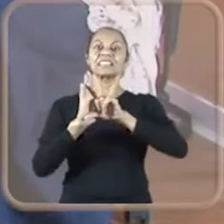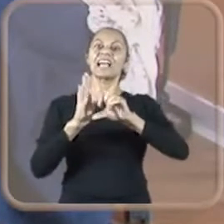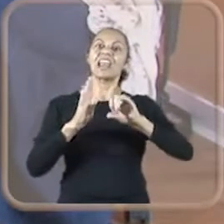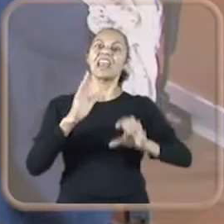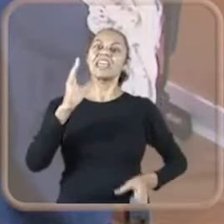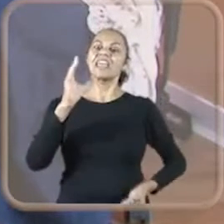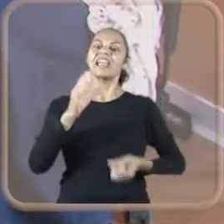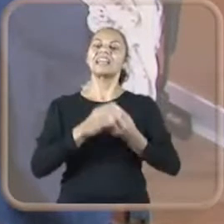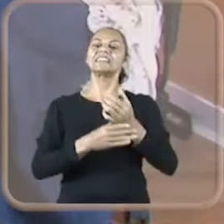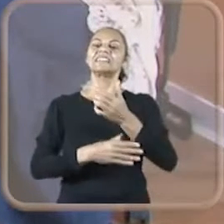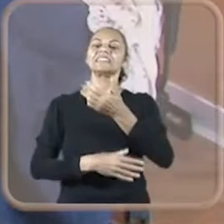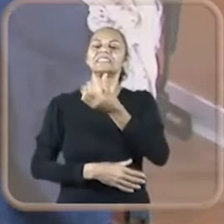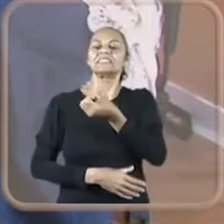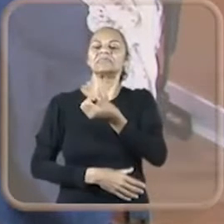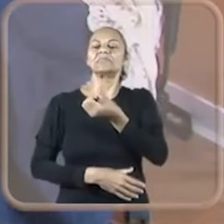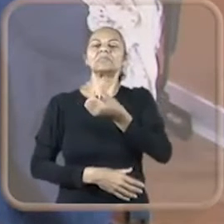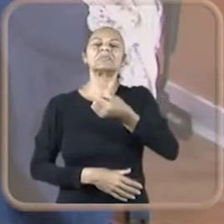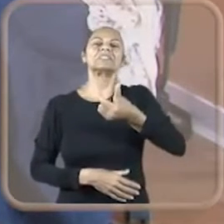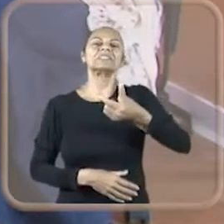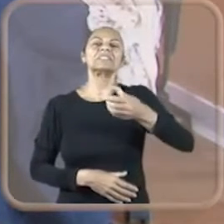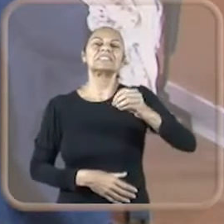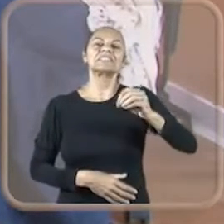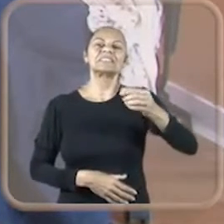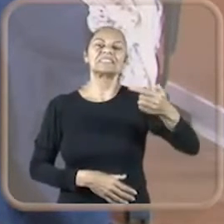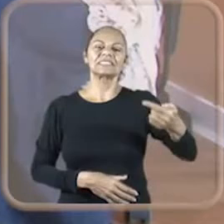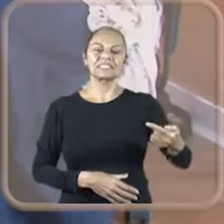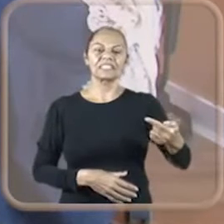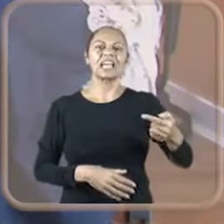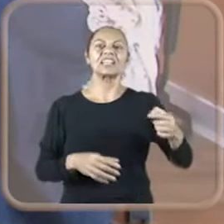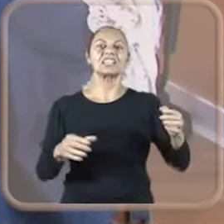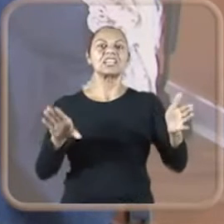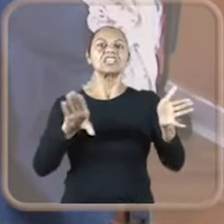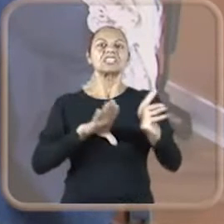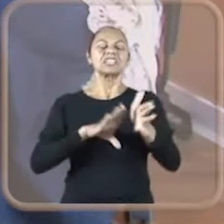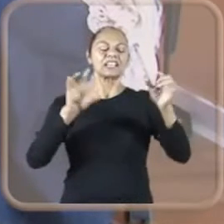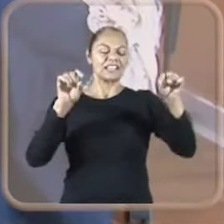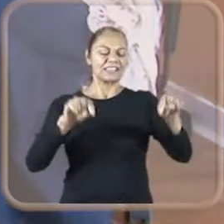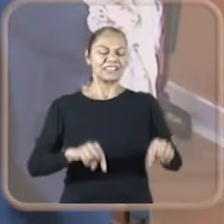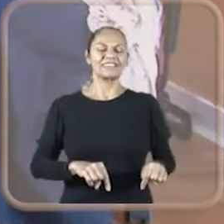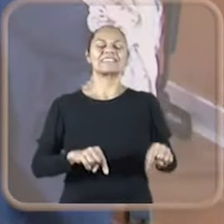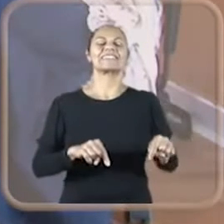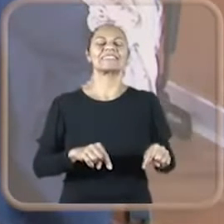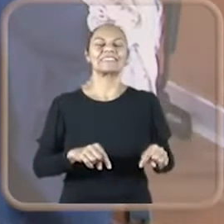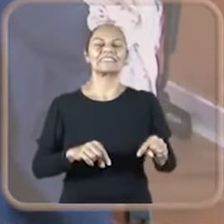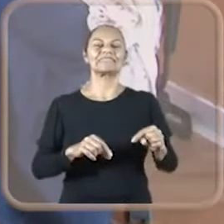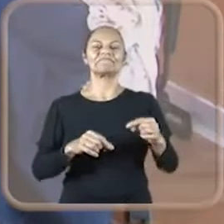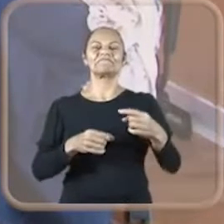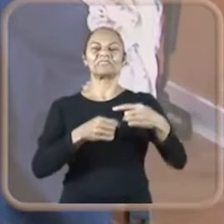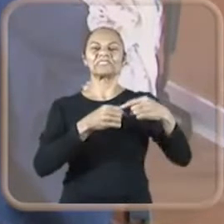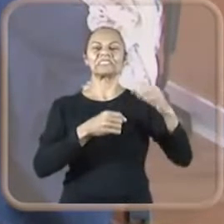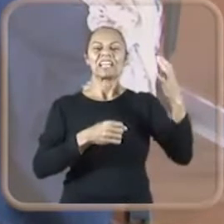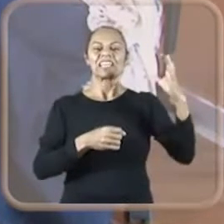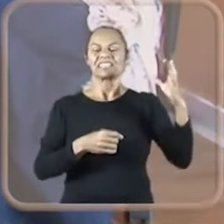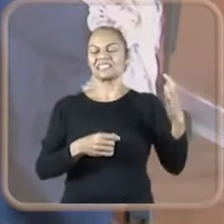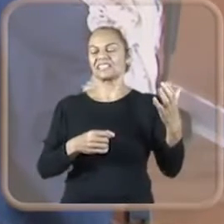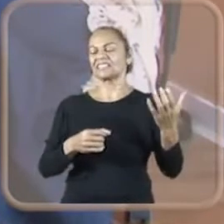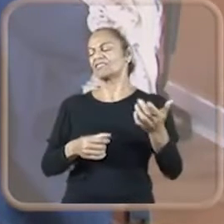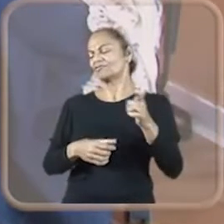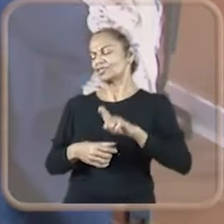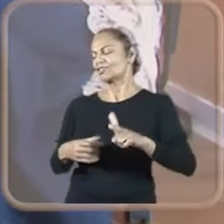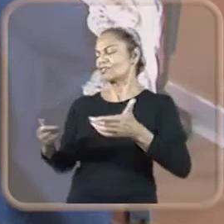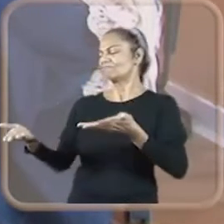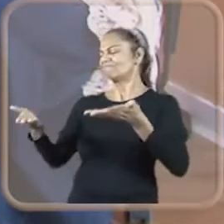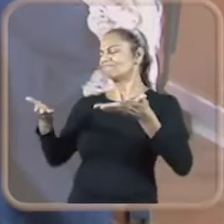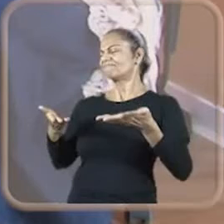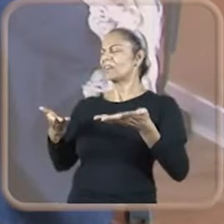6.207, chega oficialmente à cidade de Cariacica, a nossa rede municipal de ensino. Doutora Patrícia, mais uma vez,